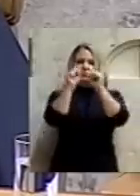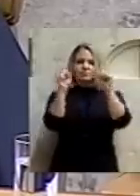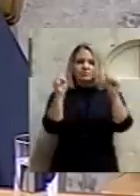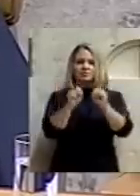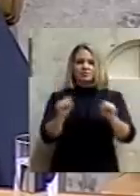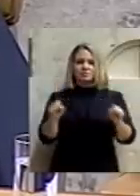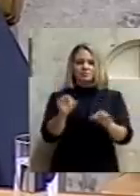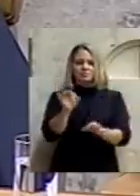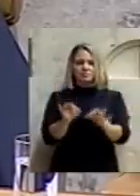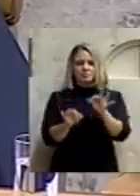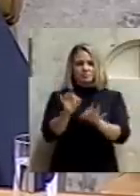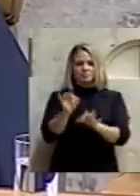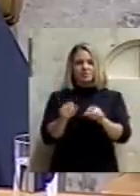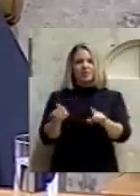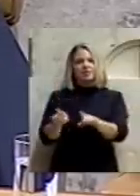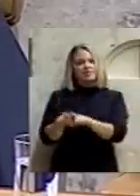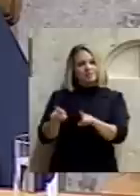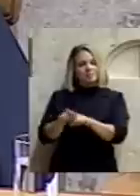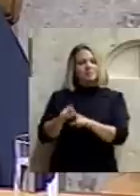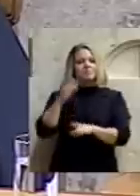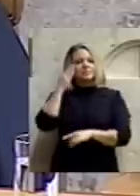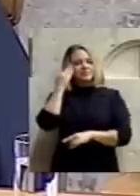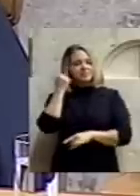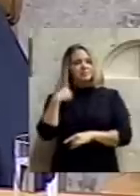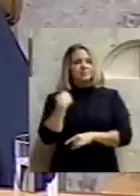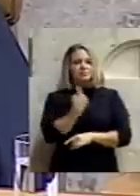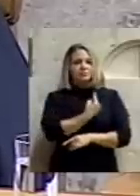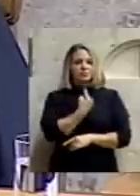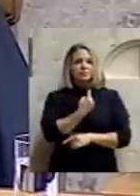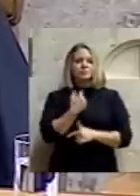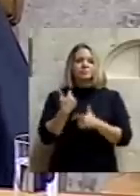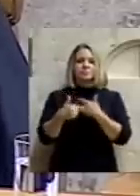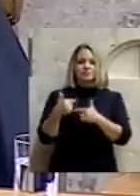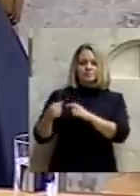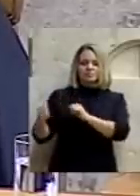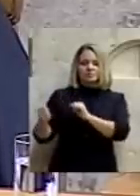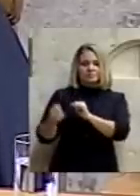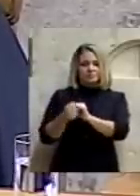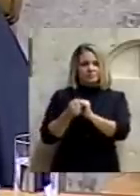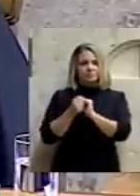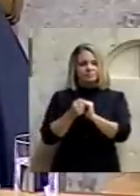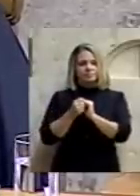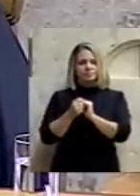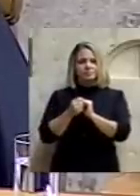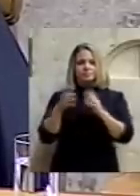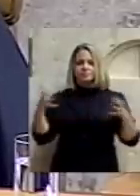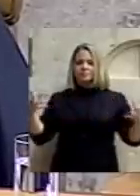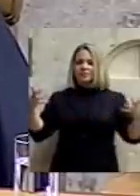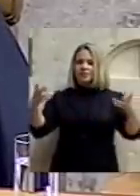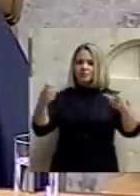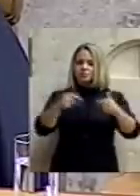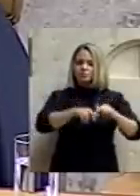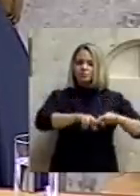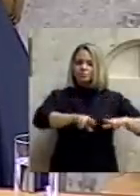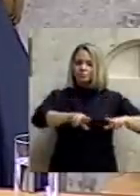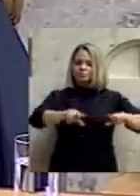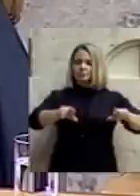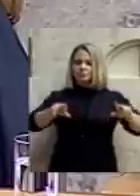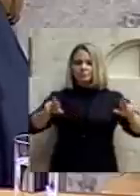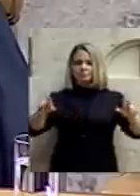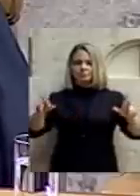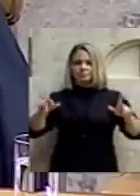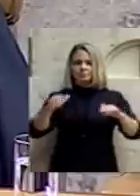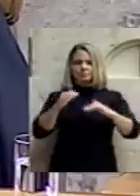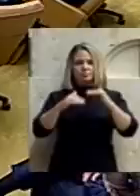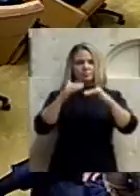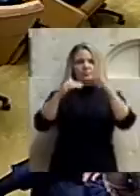justiça e também para defender nossas prerrogativas institucionais em todos os seus variados e